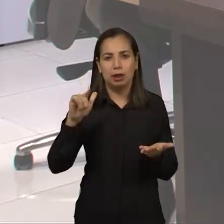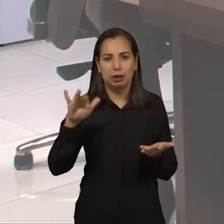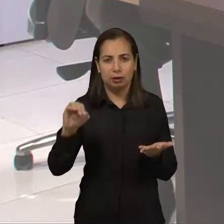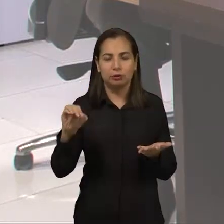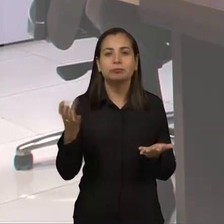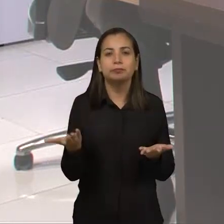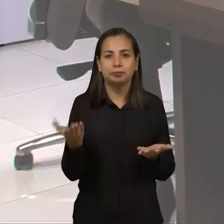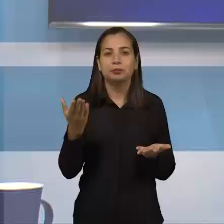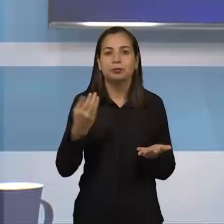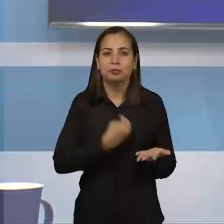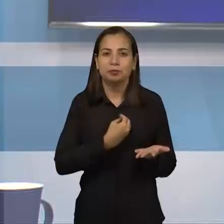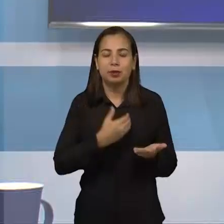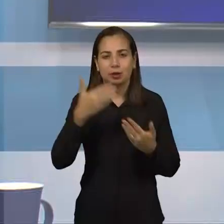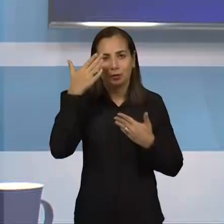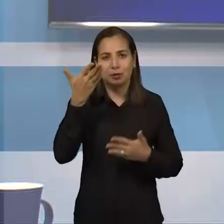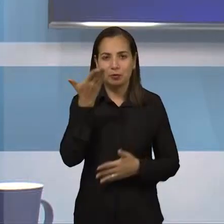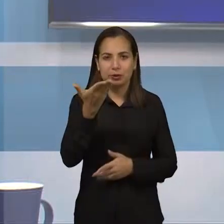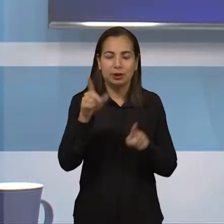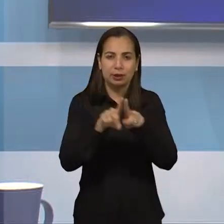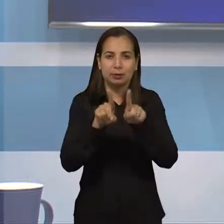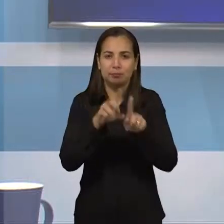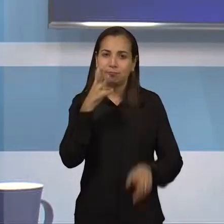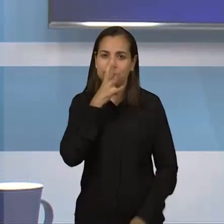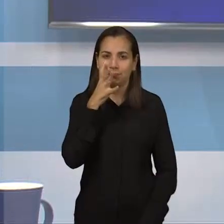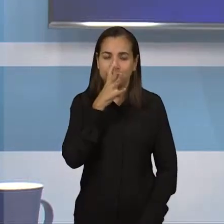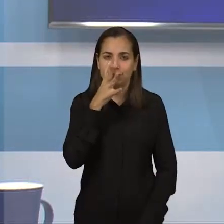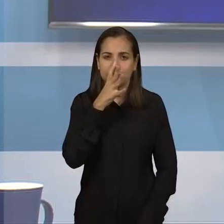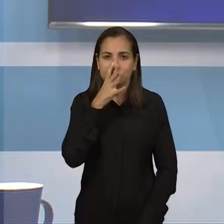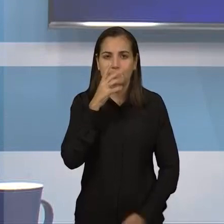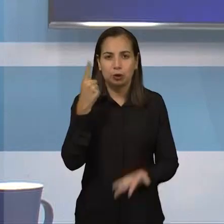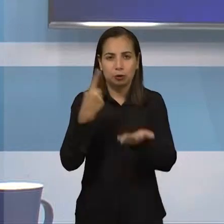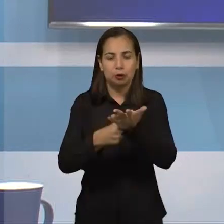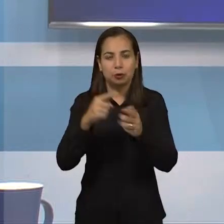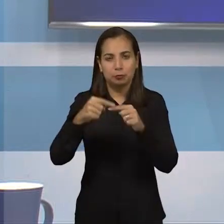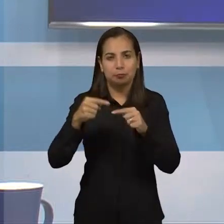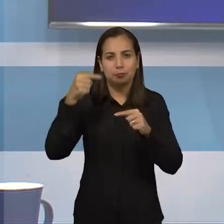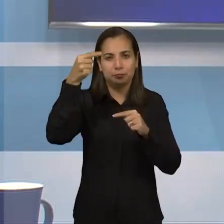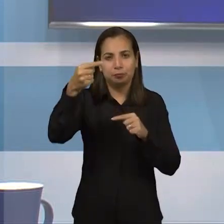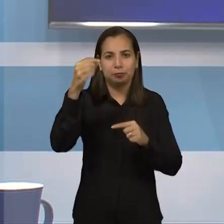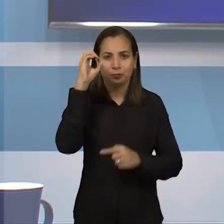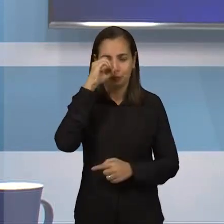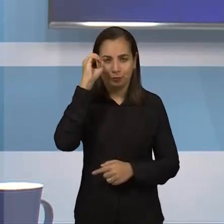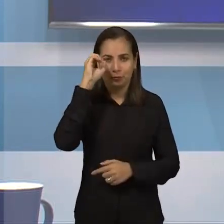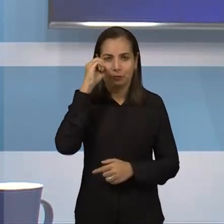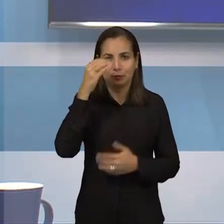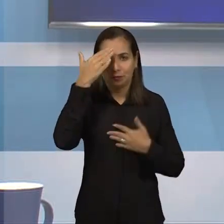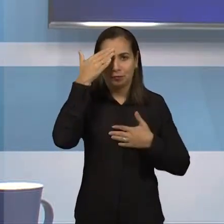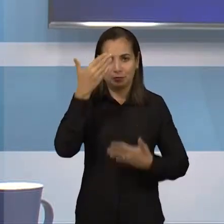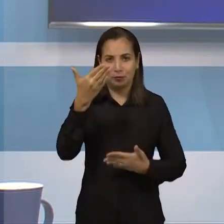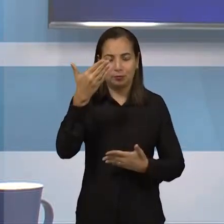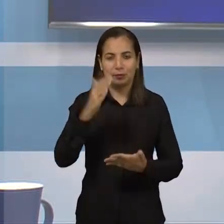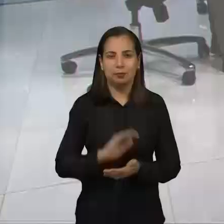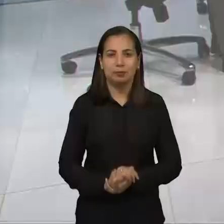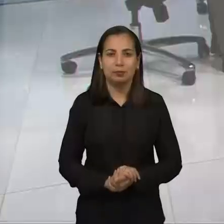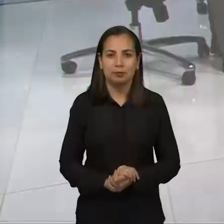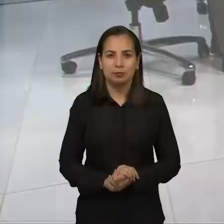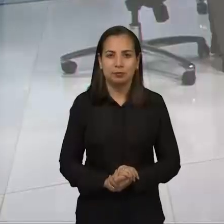especial agradecendo a você, assinante, com o próximo convite para o Observatório. Muito obrigado e até lá.